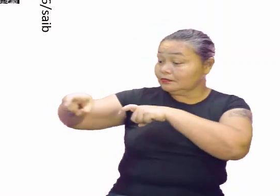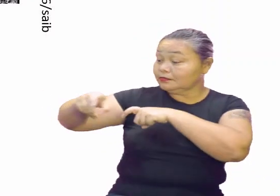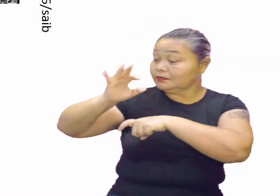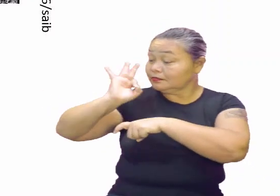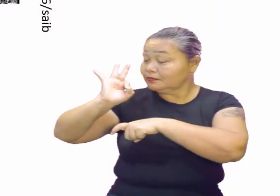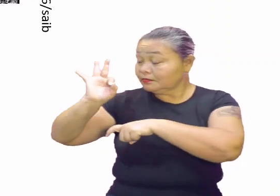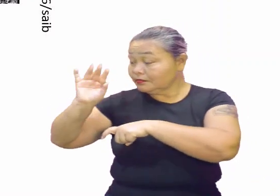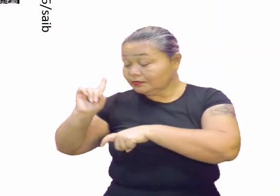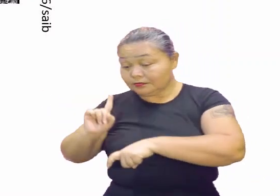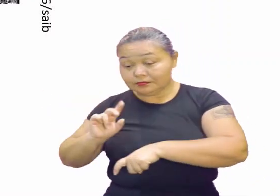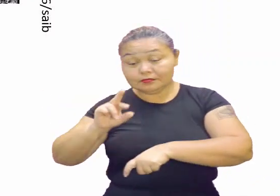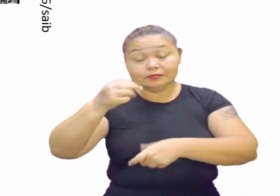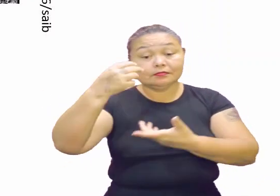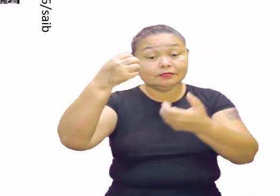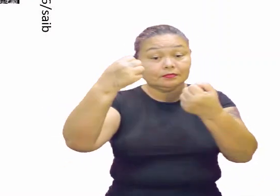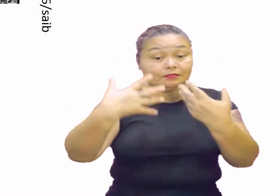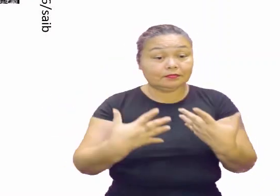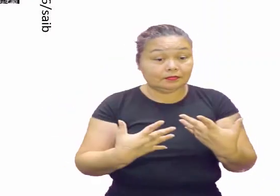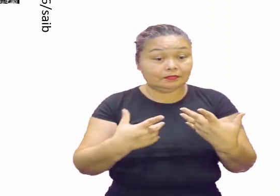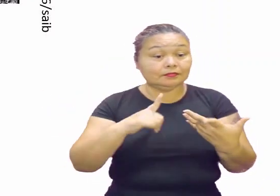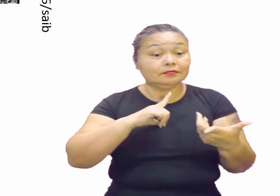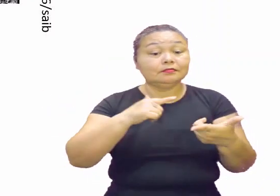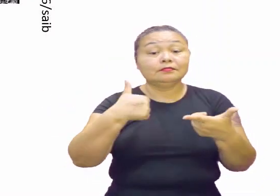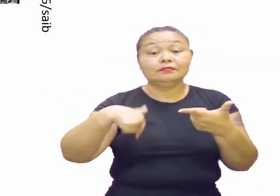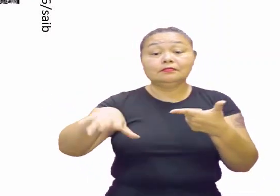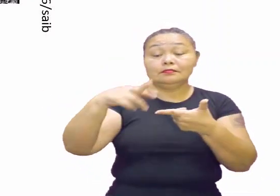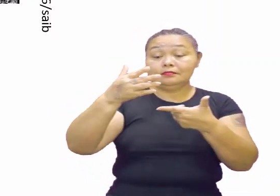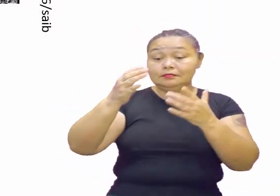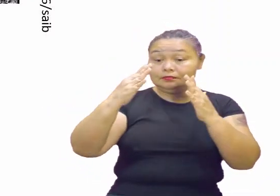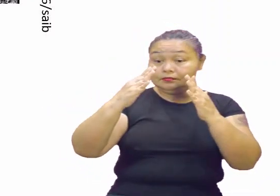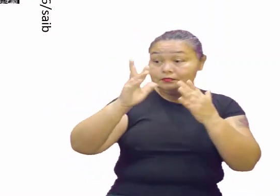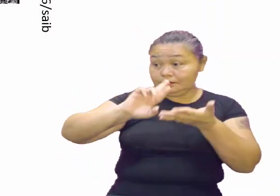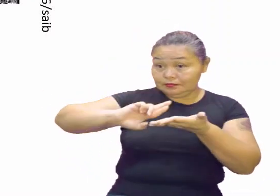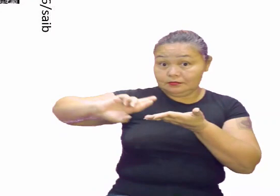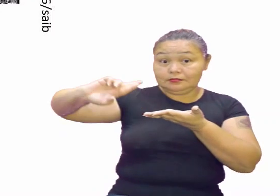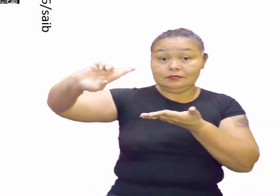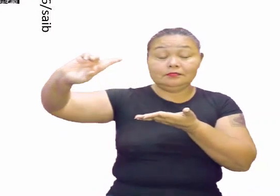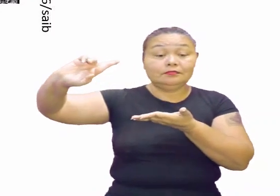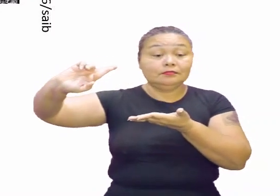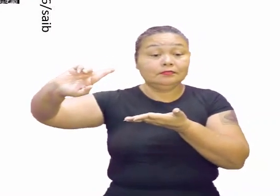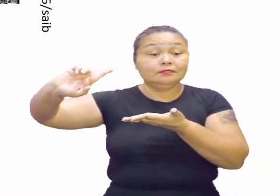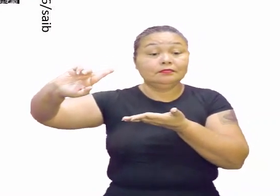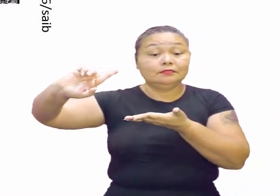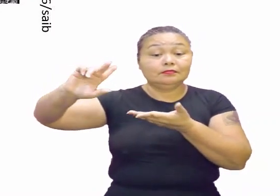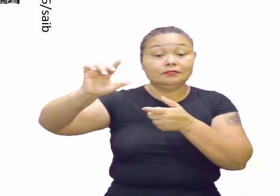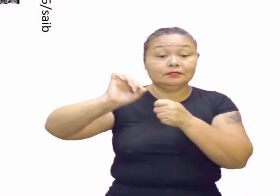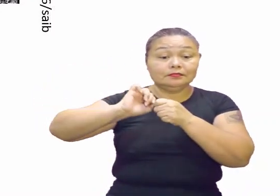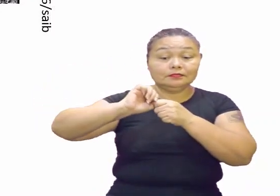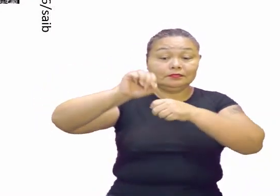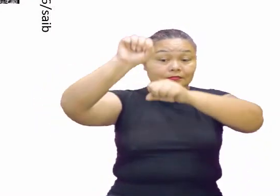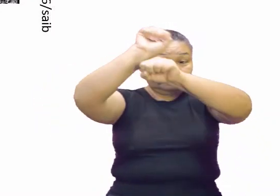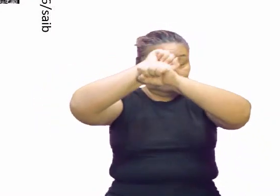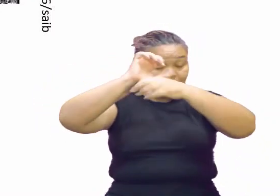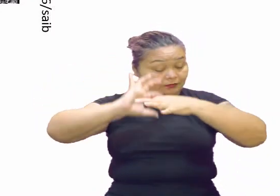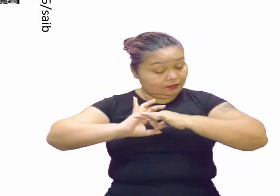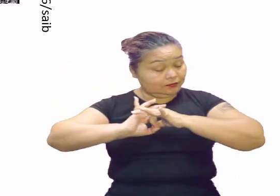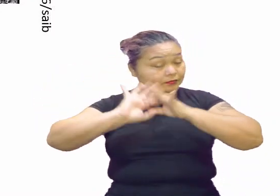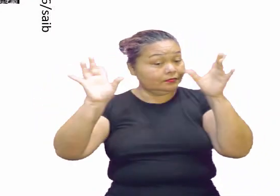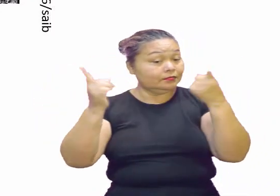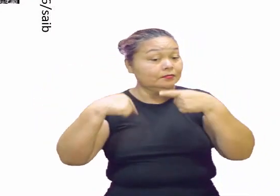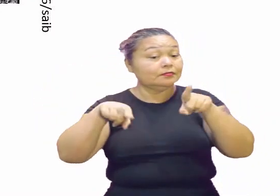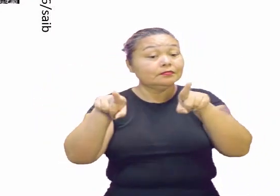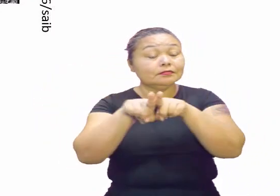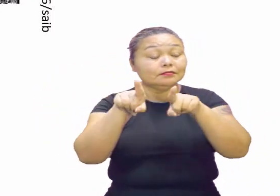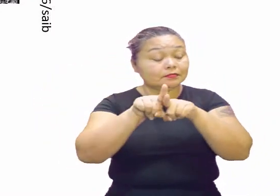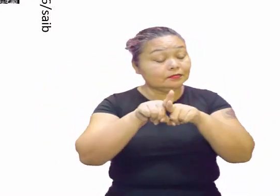eu aparecer, eu expliquei. Eu tenho uma questão religiosa, eu tenho uma questão abolicionista e eu tenho a